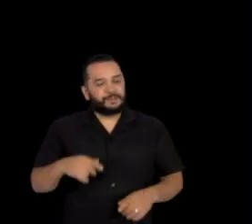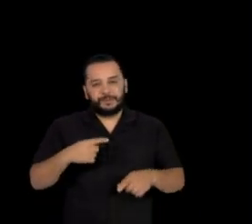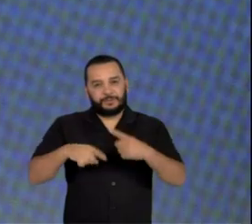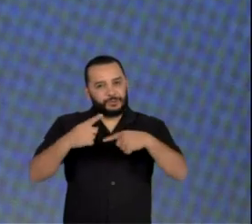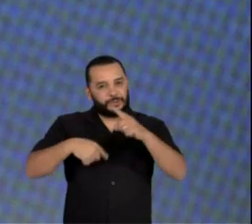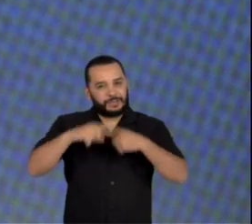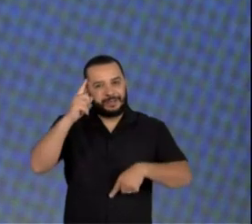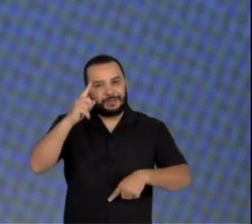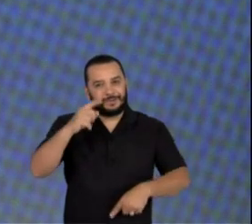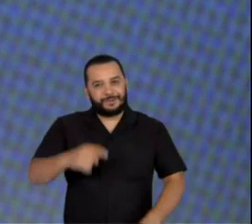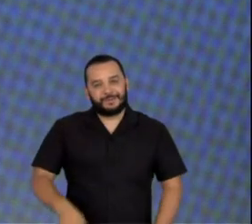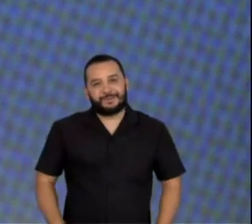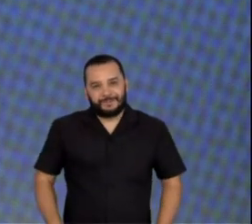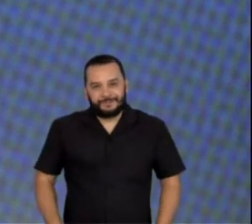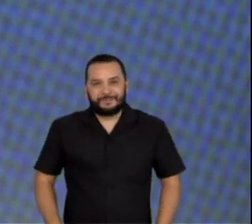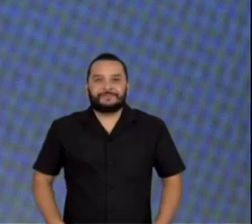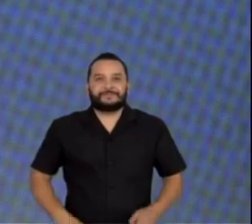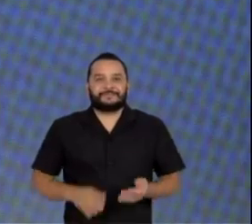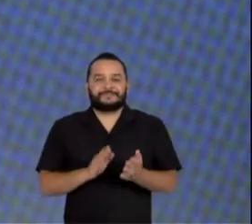Sucesso.